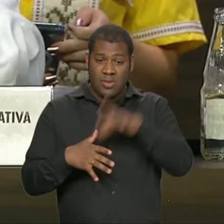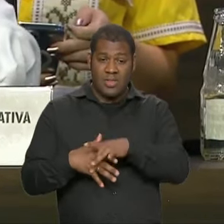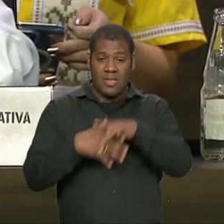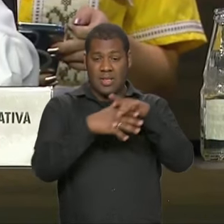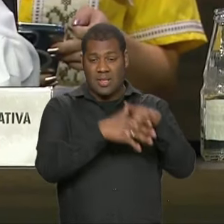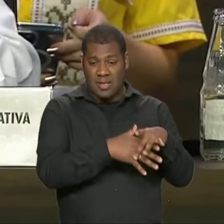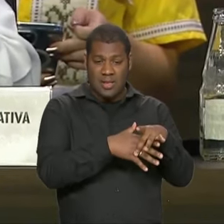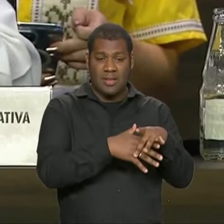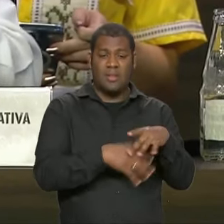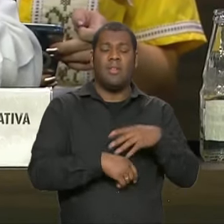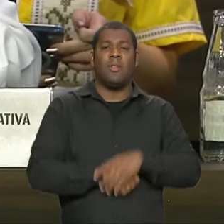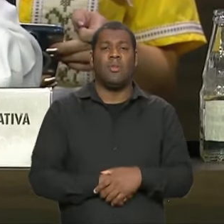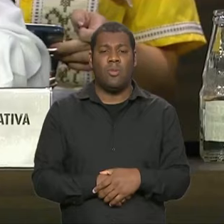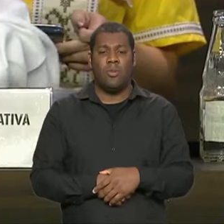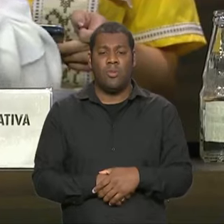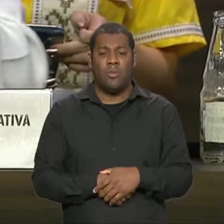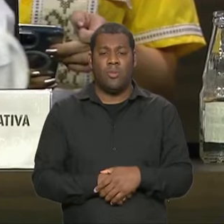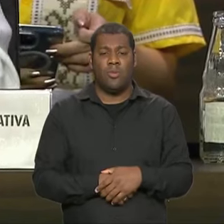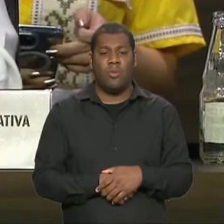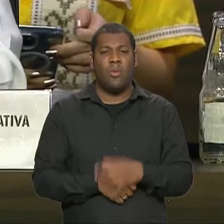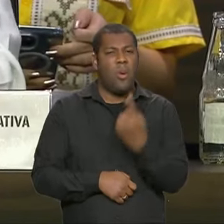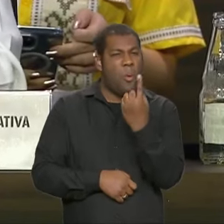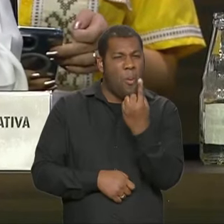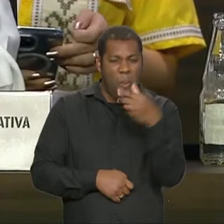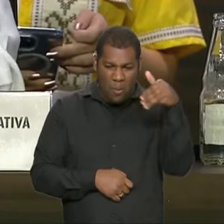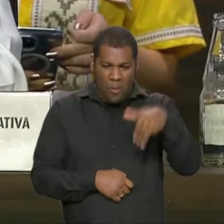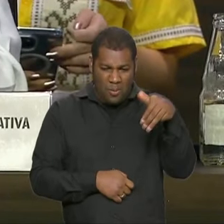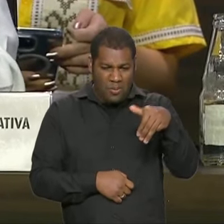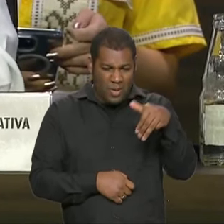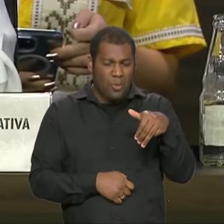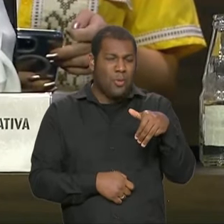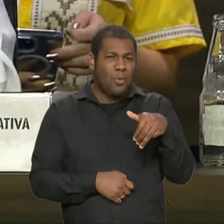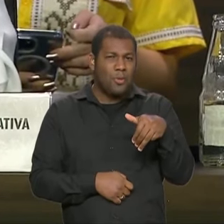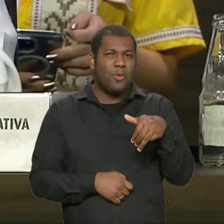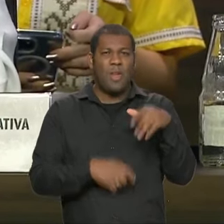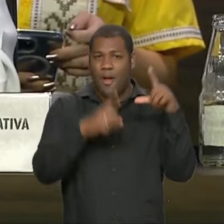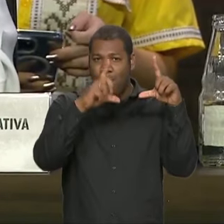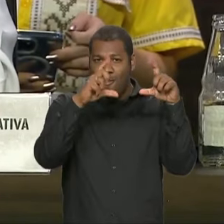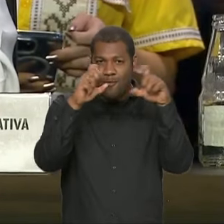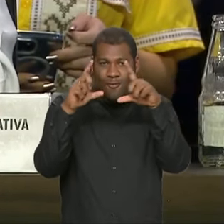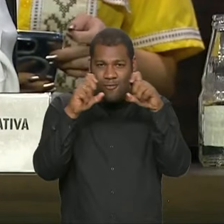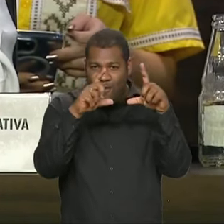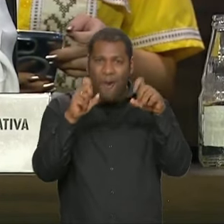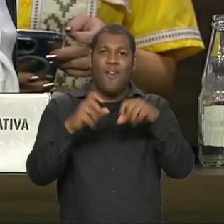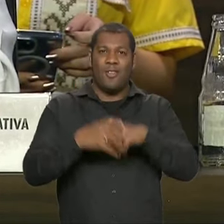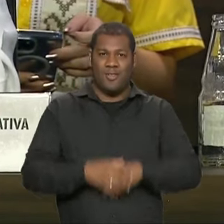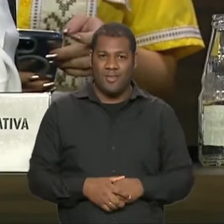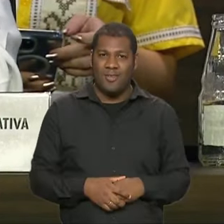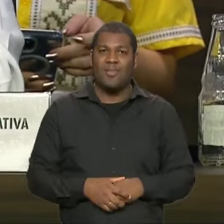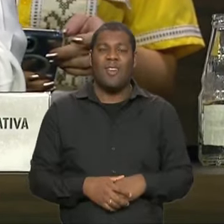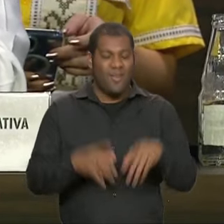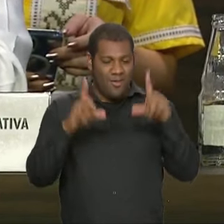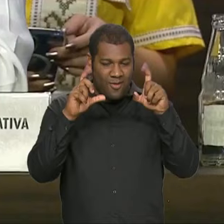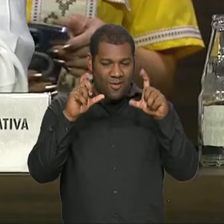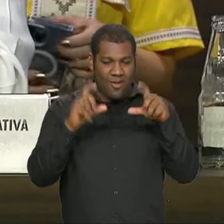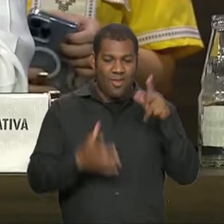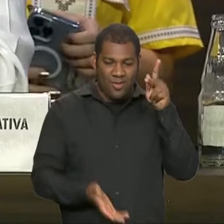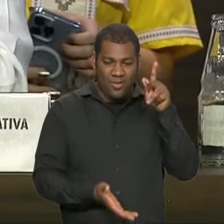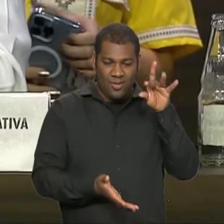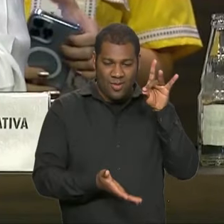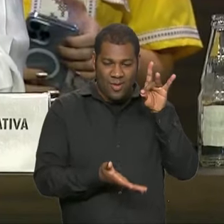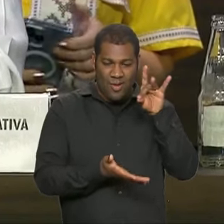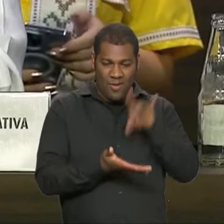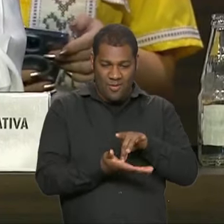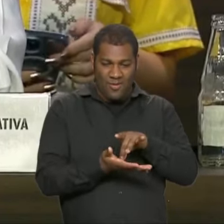saísse por 1 minuto para tirar a famosa fotografia que todo mundo sabe que tem que tirar, mas que as